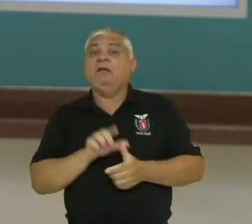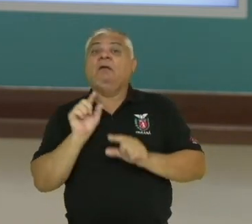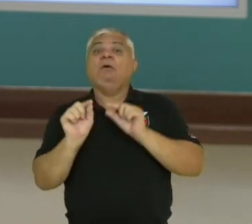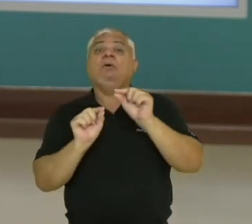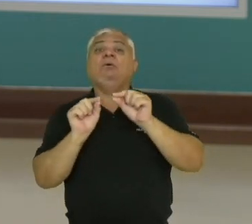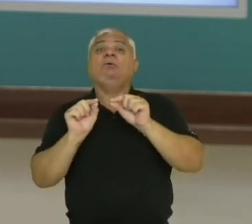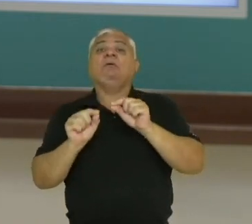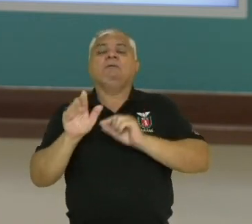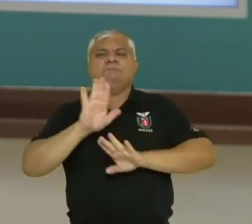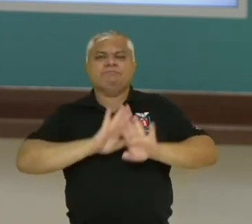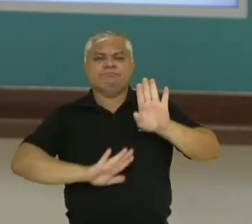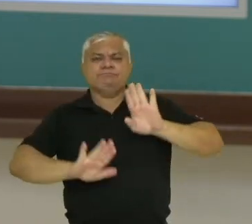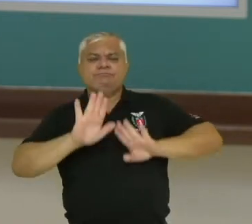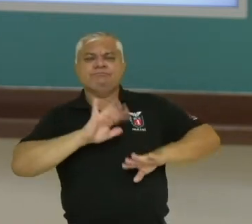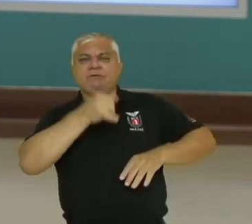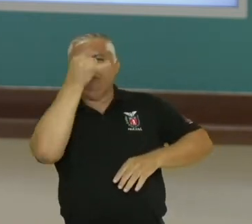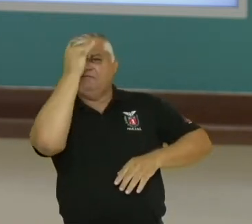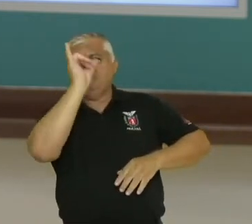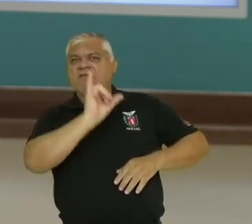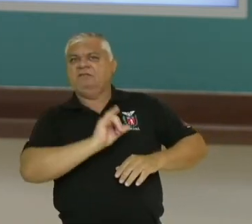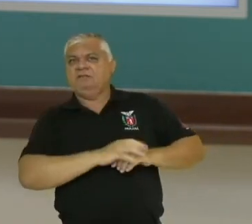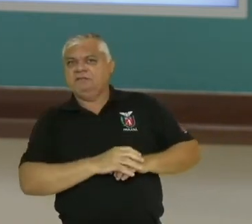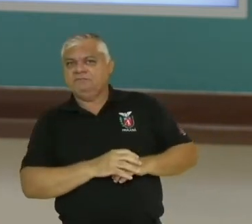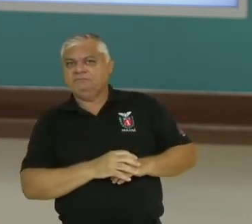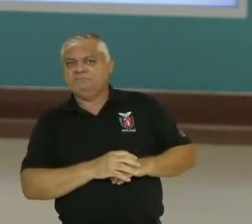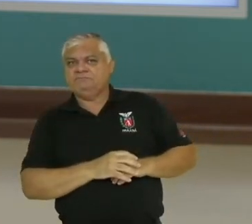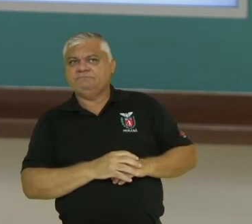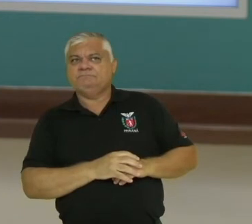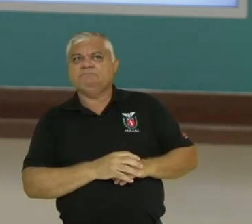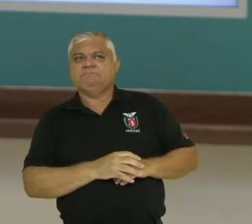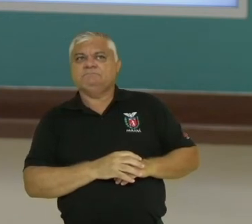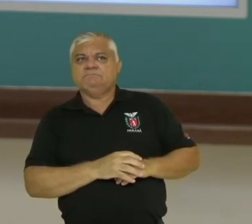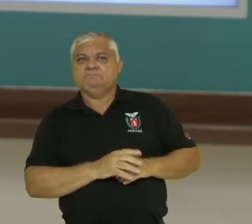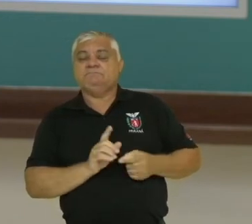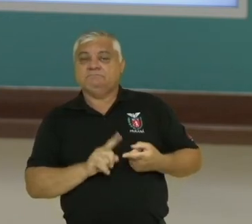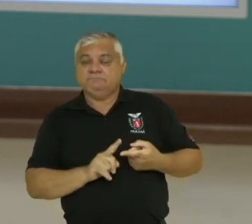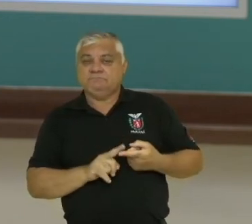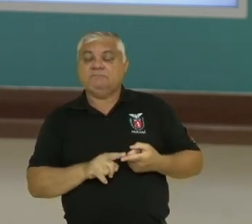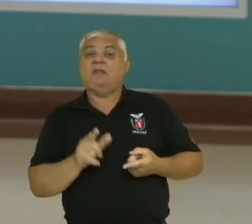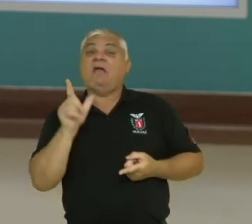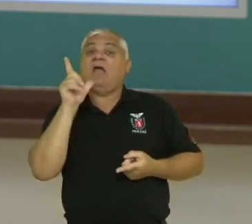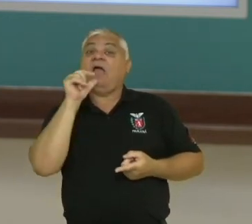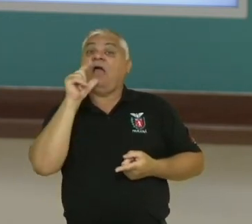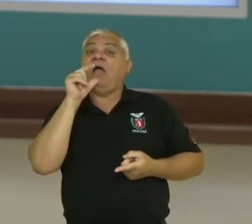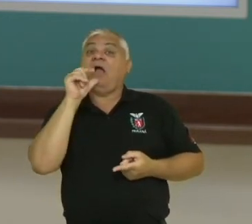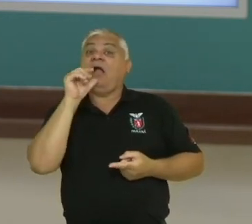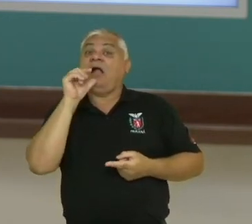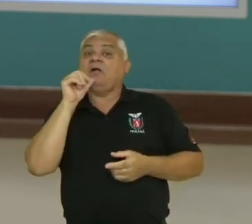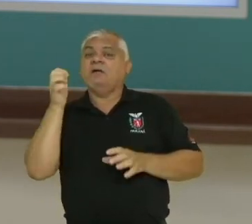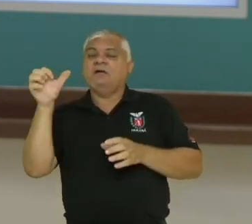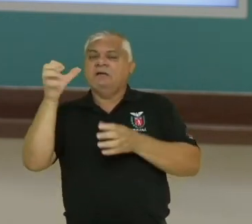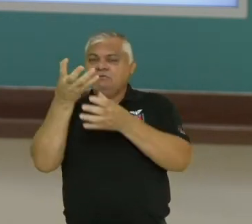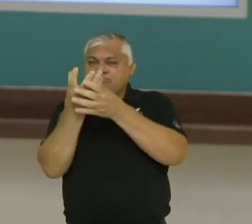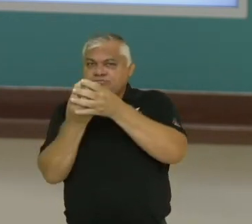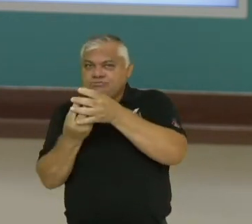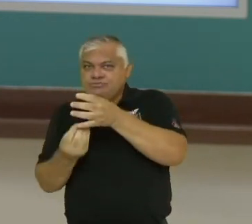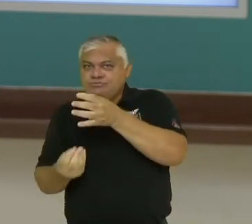Então, o que fazer para não ter essas doenças? Beba somente água filtrada ou